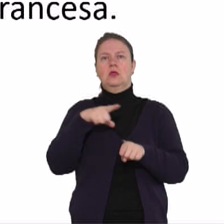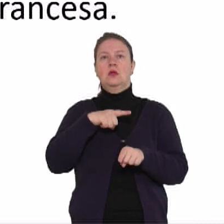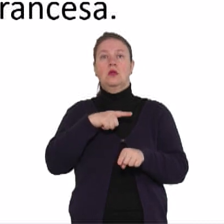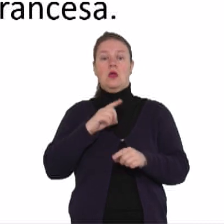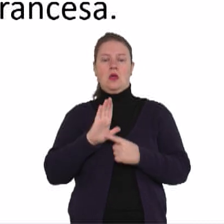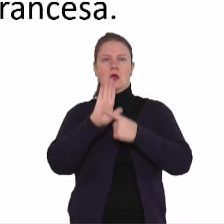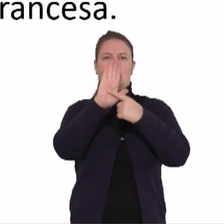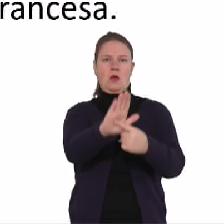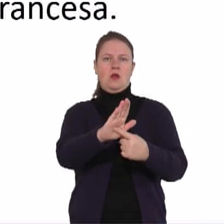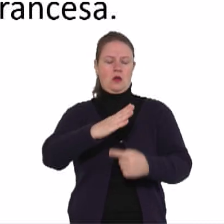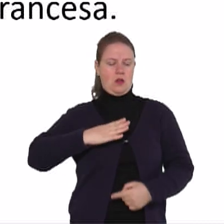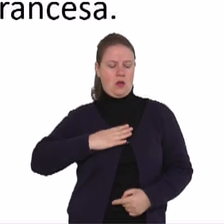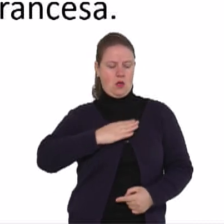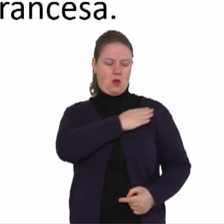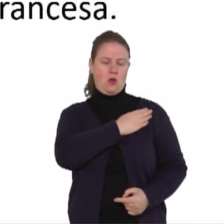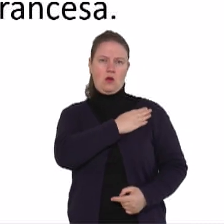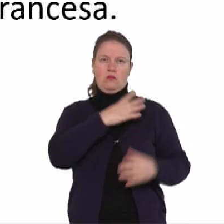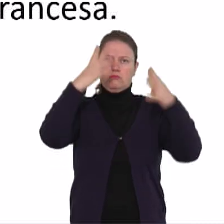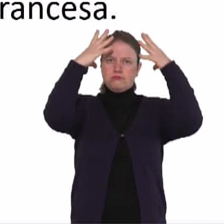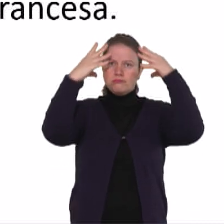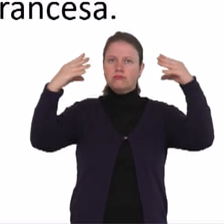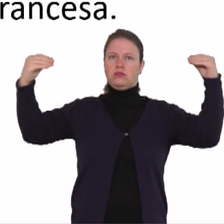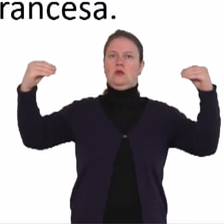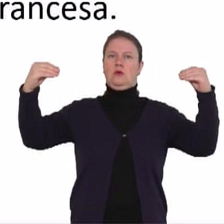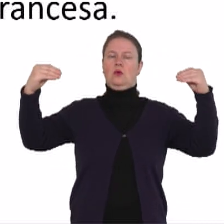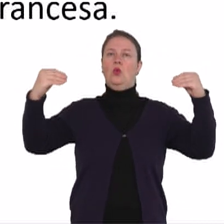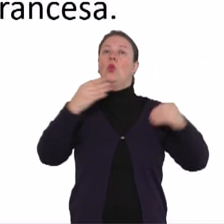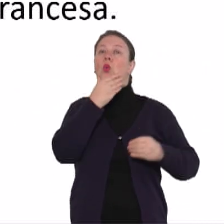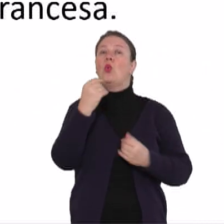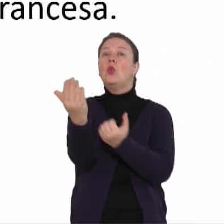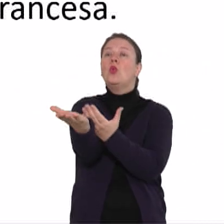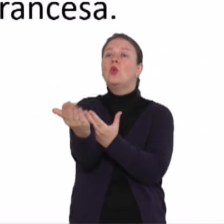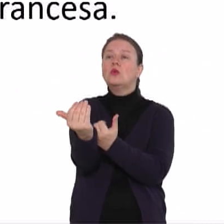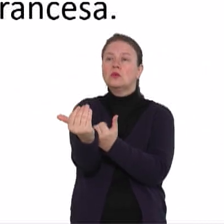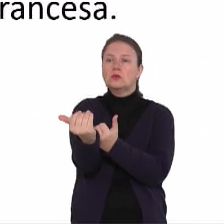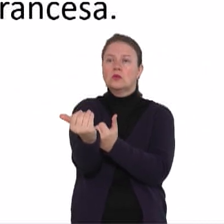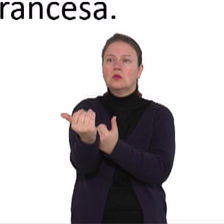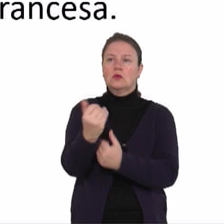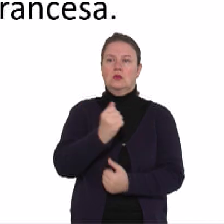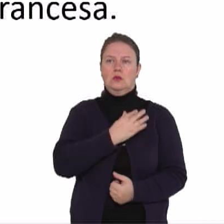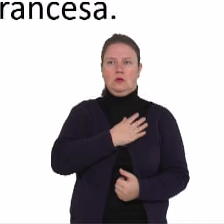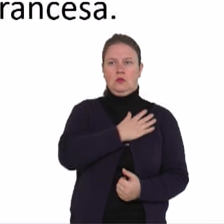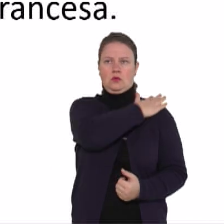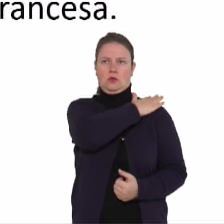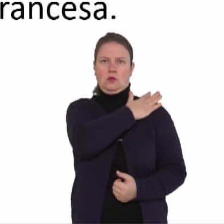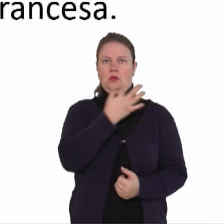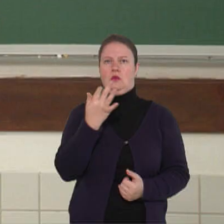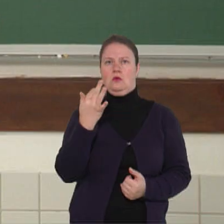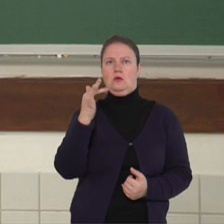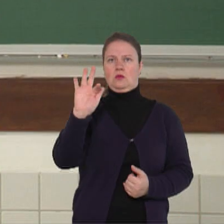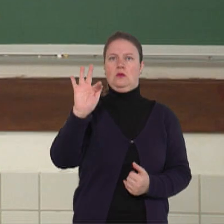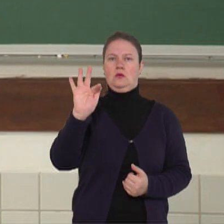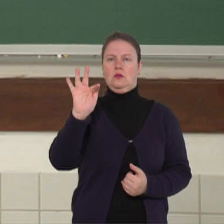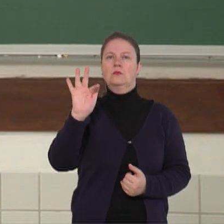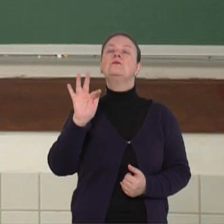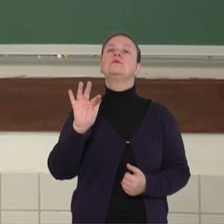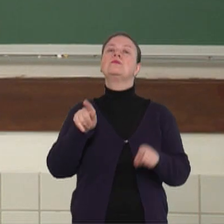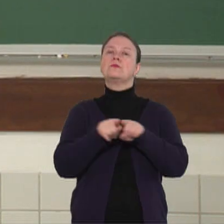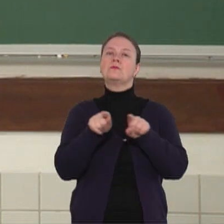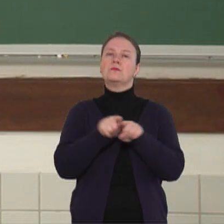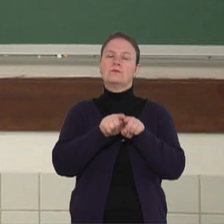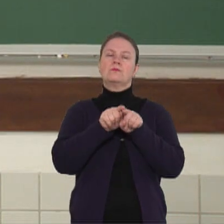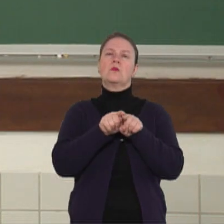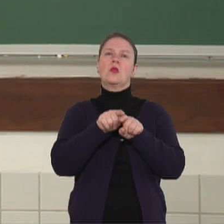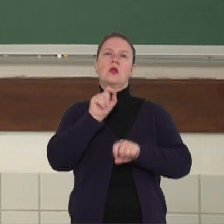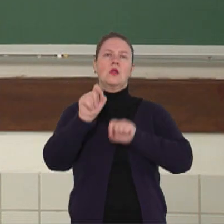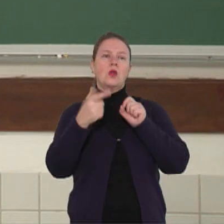Napoleão Bonaparte, um jovem general francês, né, que vai ser reconhecido pela sua excelência em campos de batalha. Então ele consegue